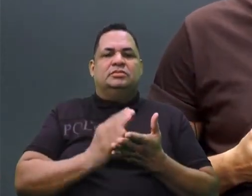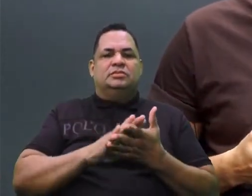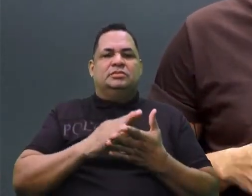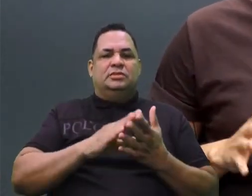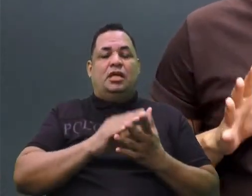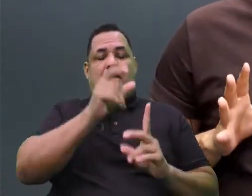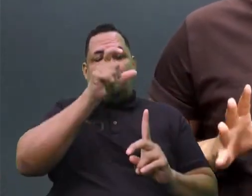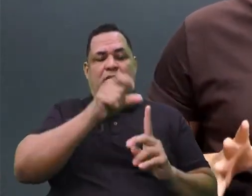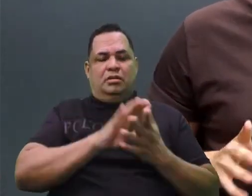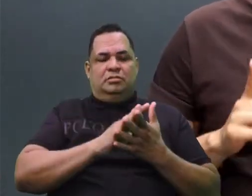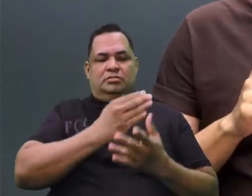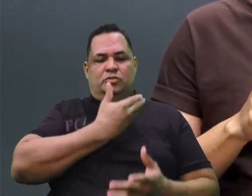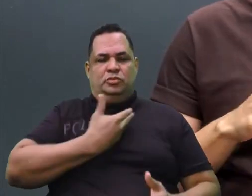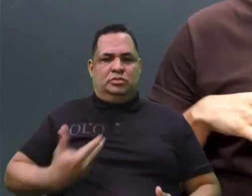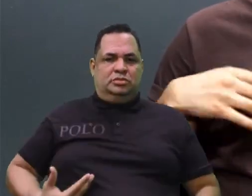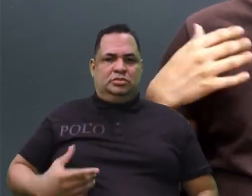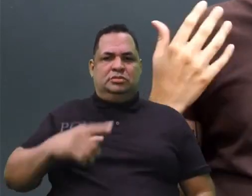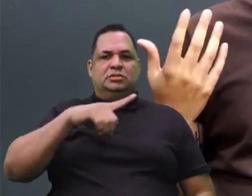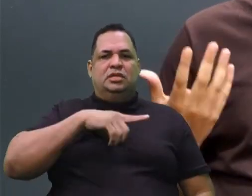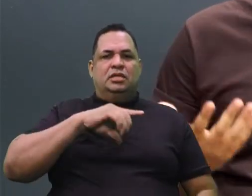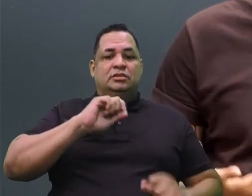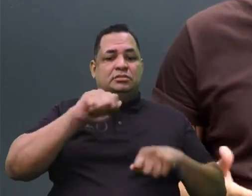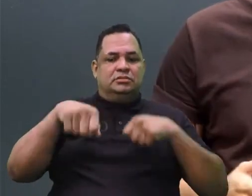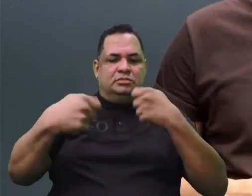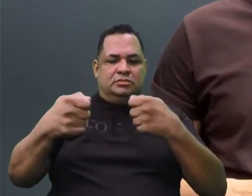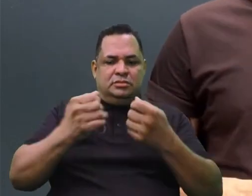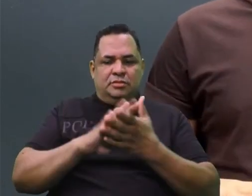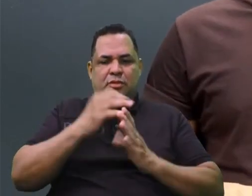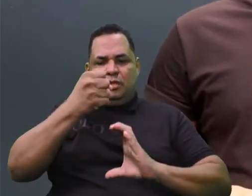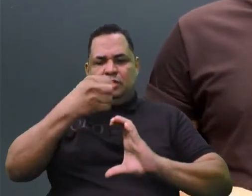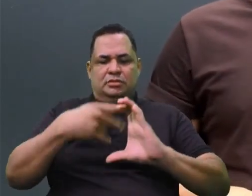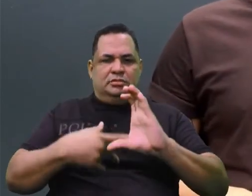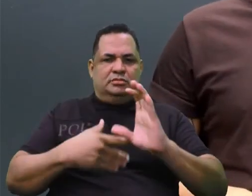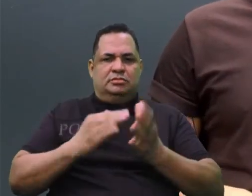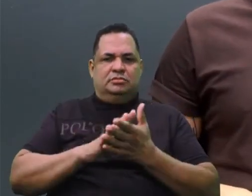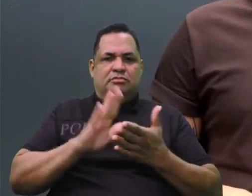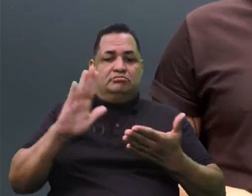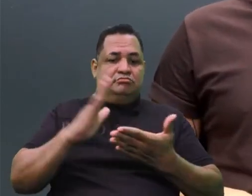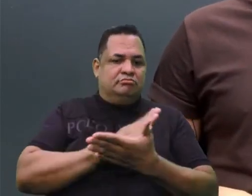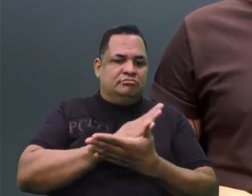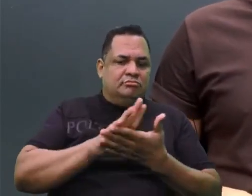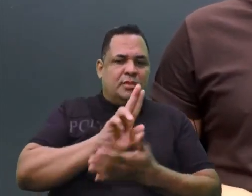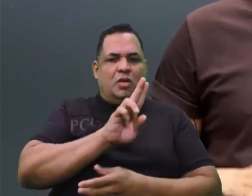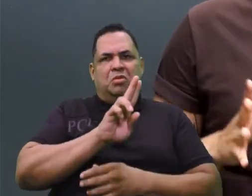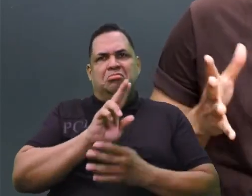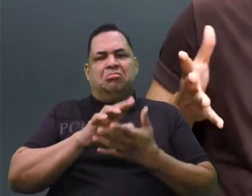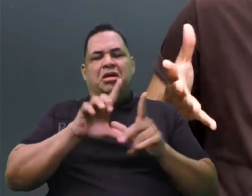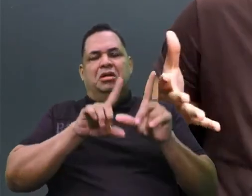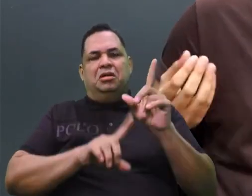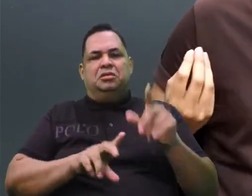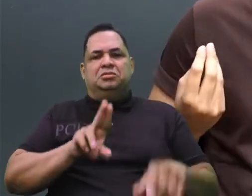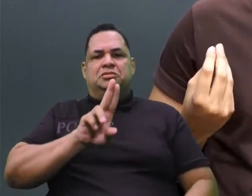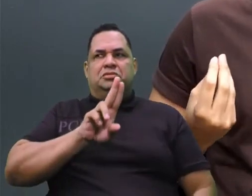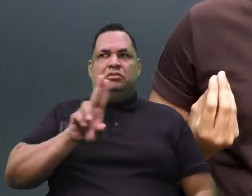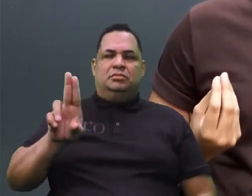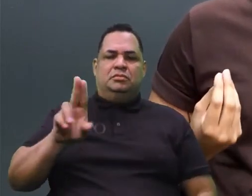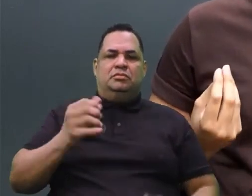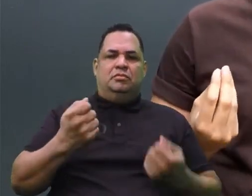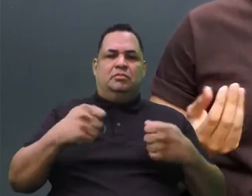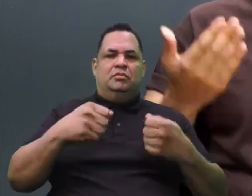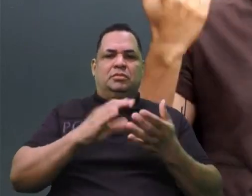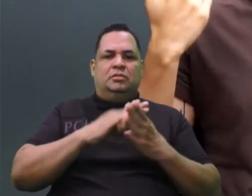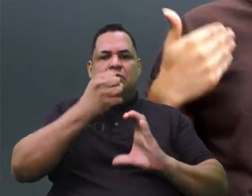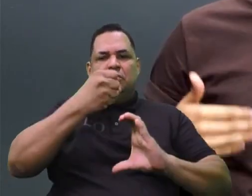personalidade pública, tem um sinal, lembra? É sempre uma característica. Às vezes é uma letra do nome, às vezes não. Às vezes pode ser